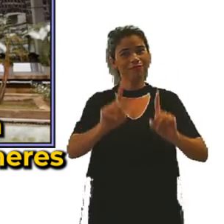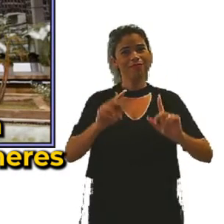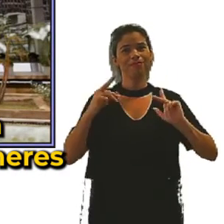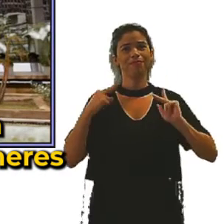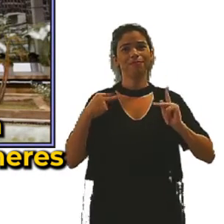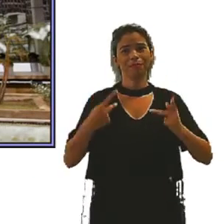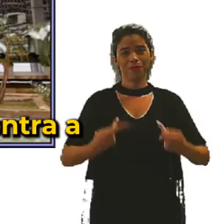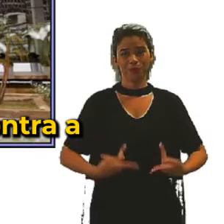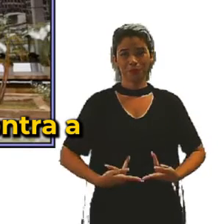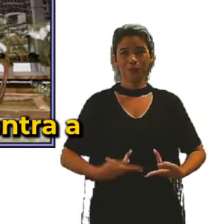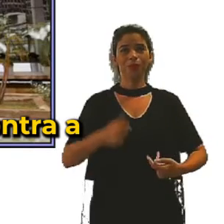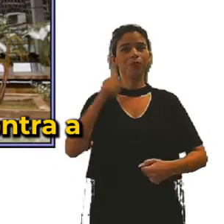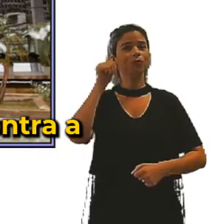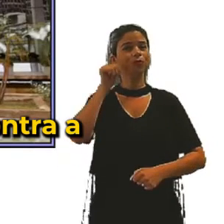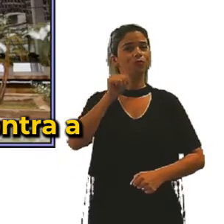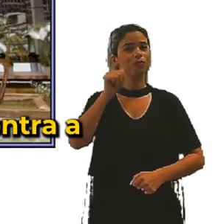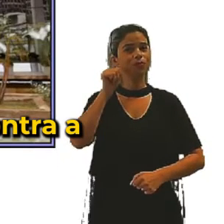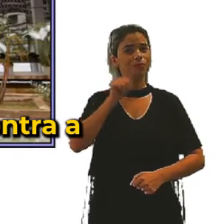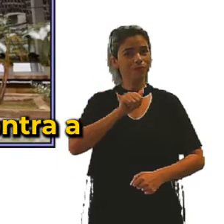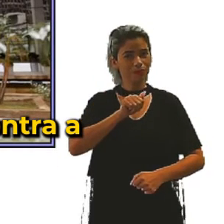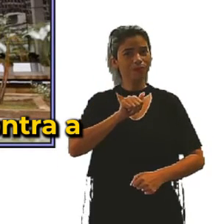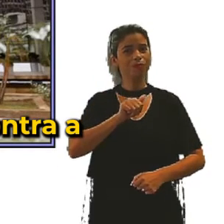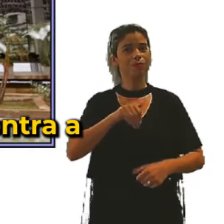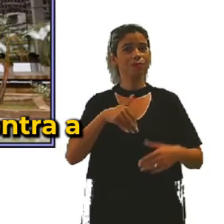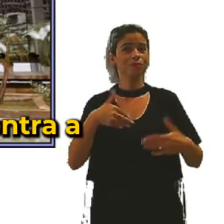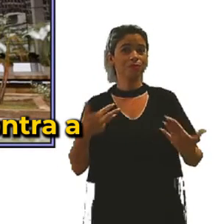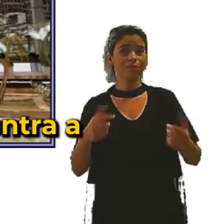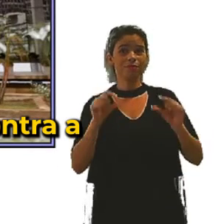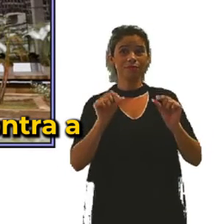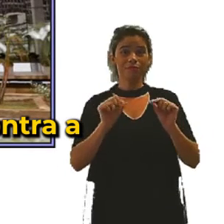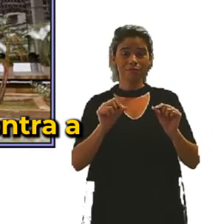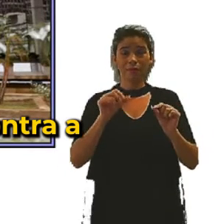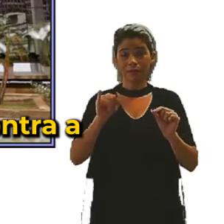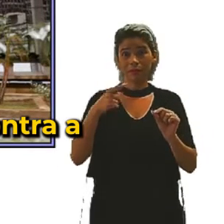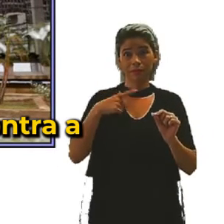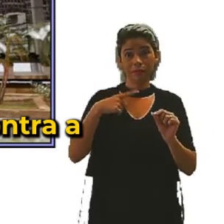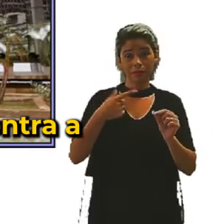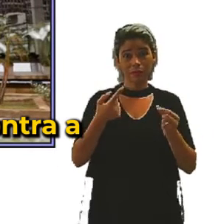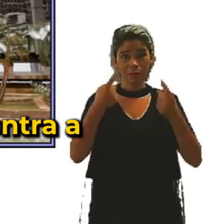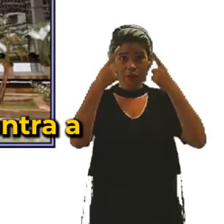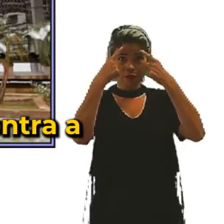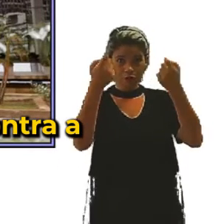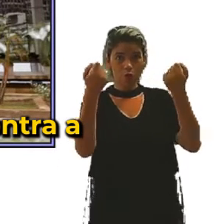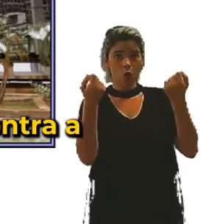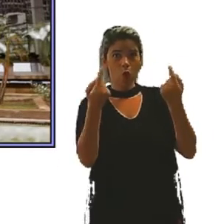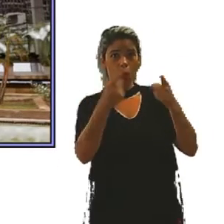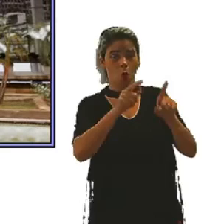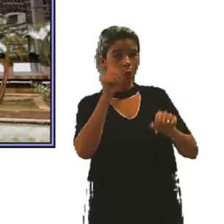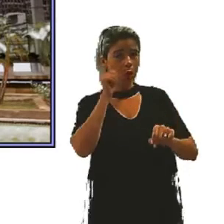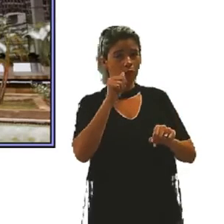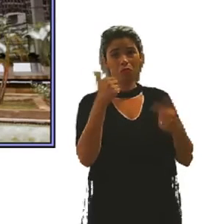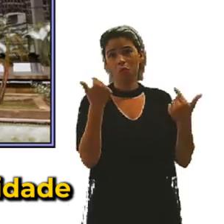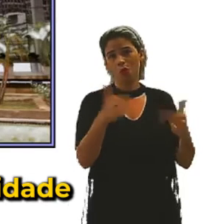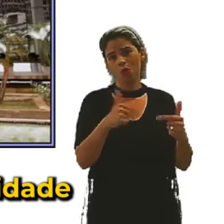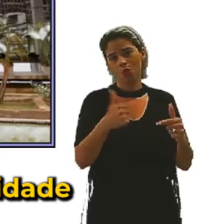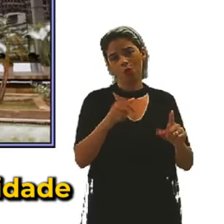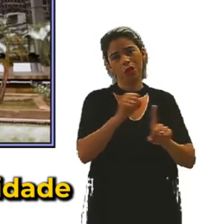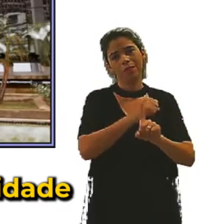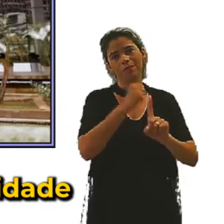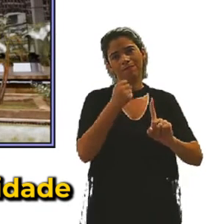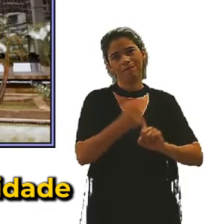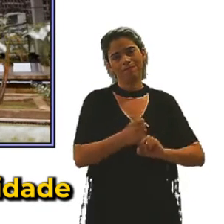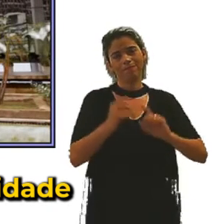E inúmeras vezes o Kofi Annan dizia que onde há violência contra a mulher não há sociedade civilizada, mas